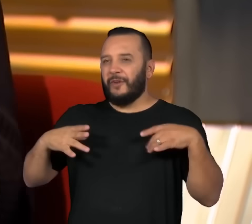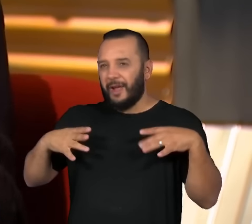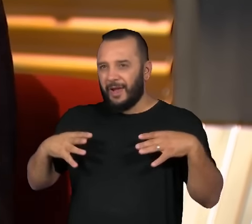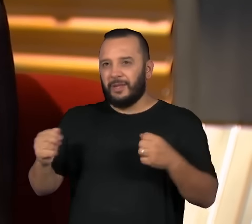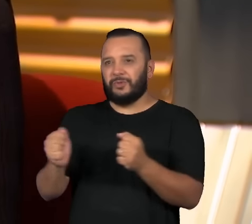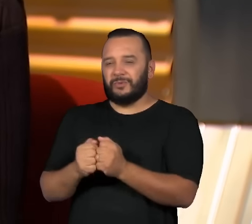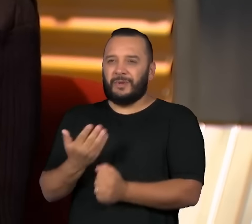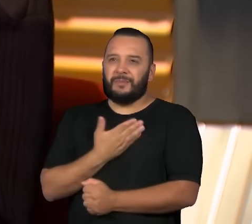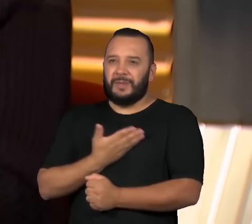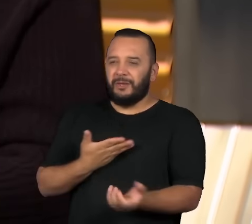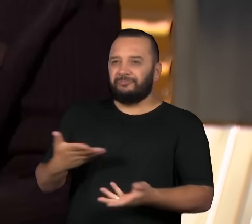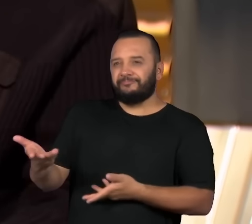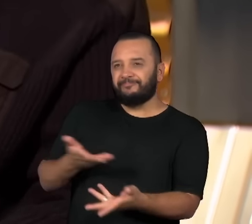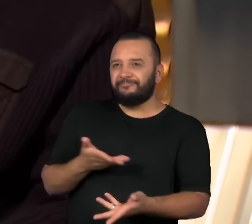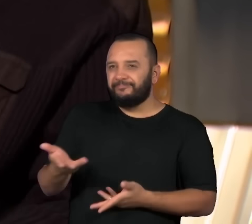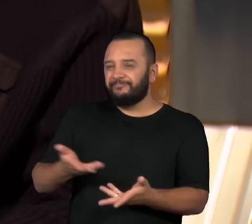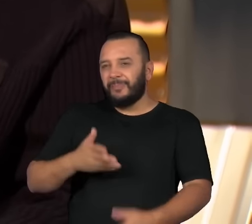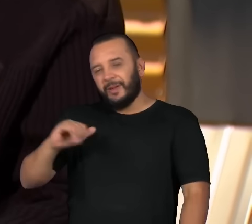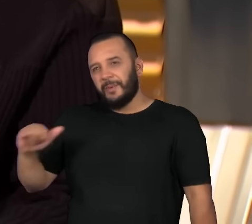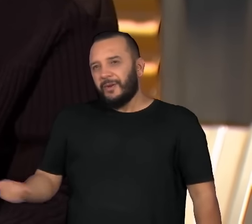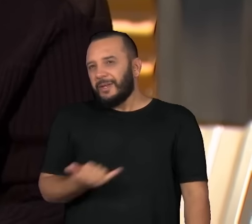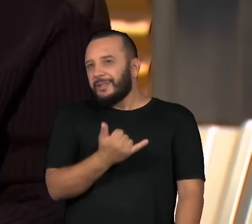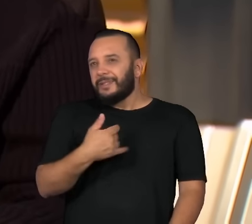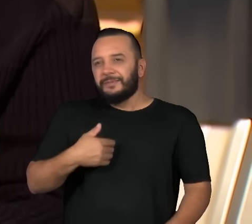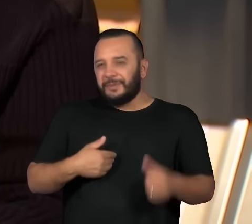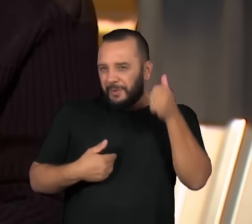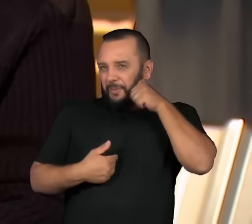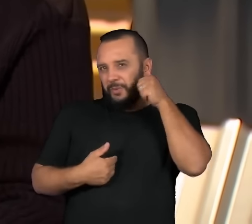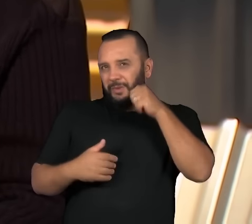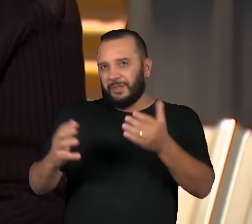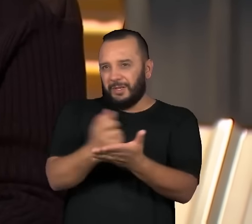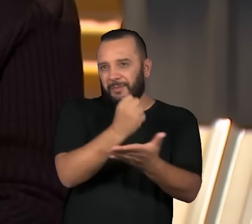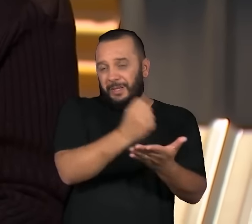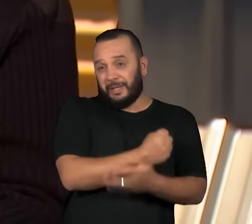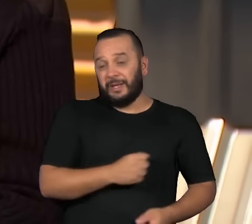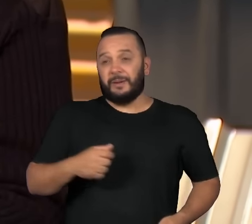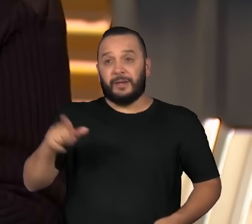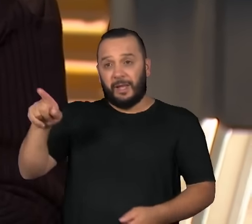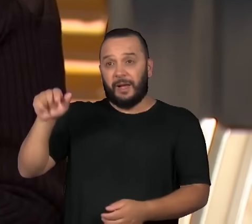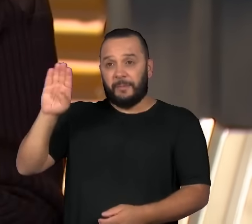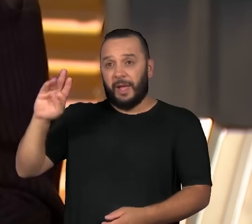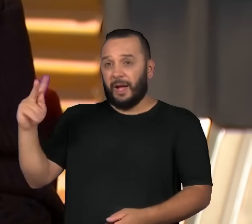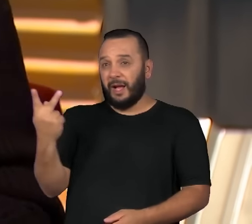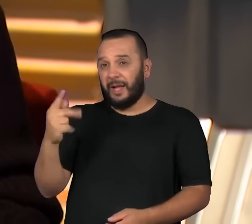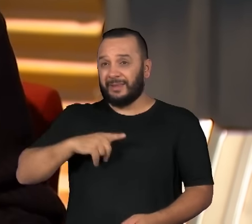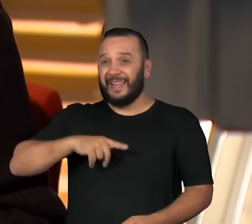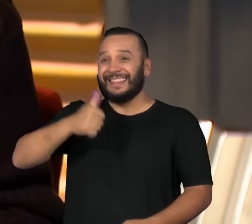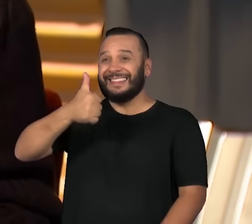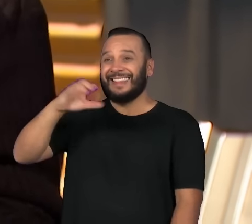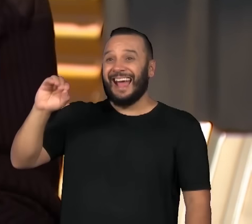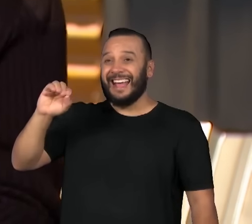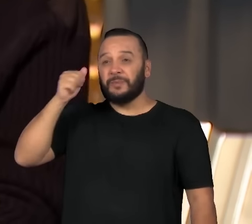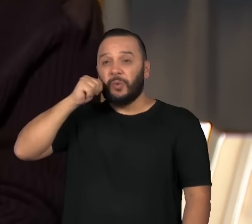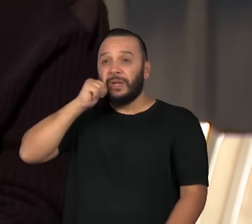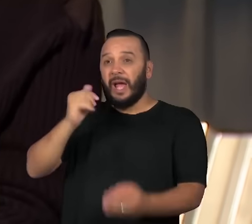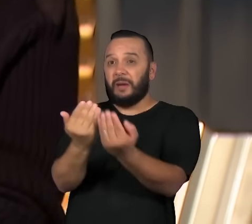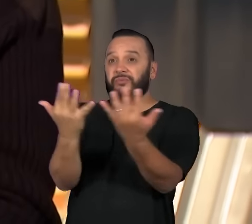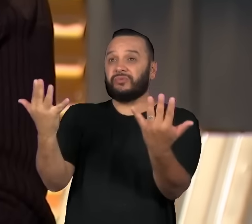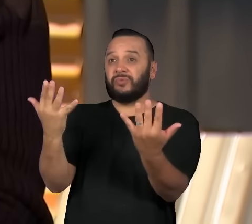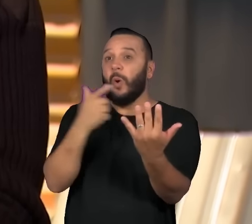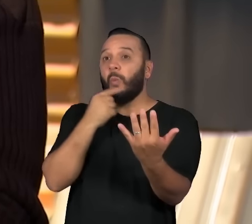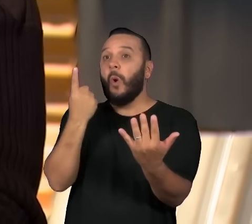pra curtir, né? Pegar mulher, porque a gente fala, lá em BH tem 10 minas pra um cara. Fui